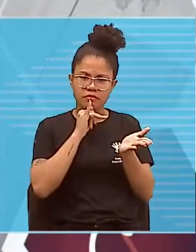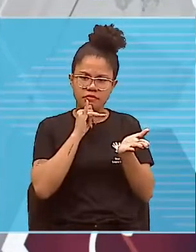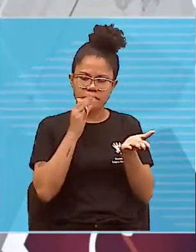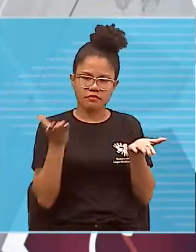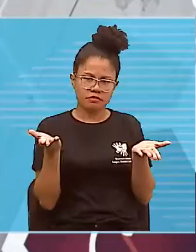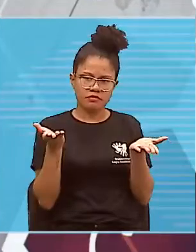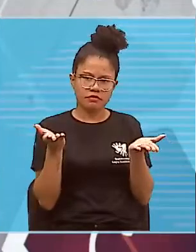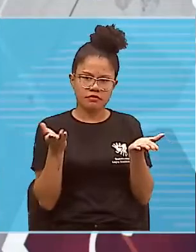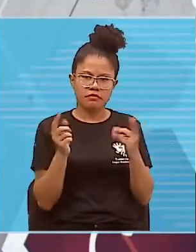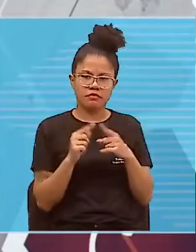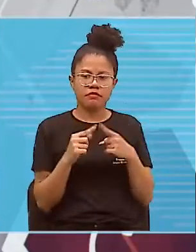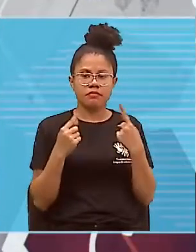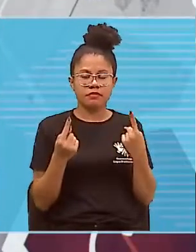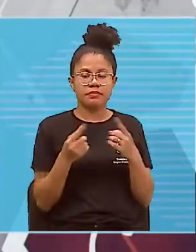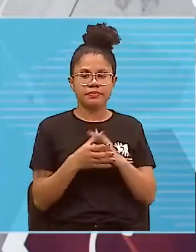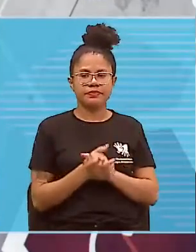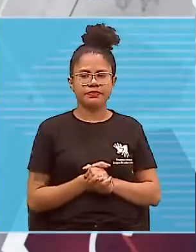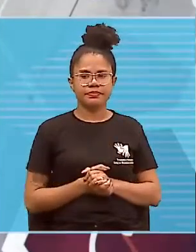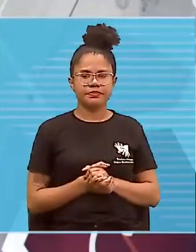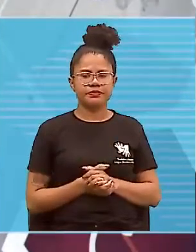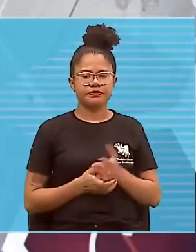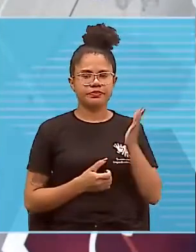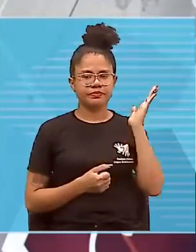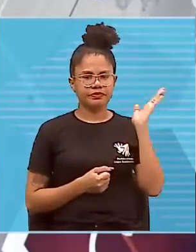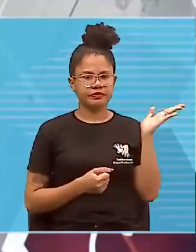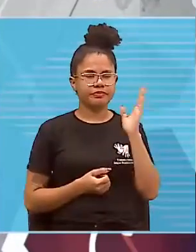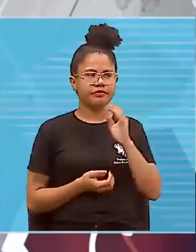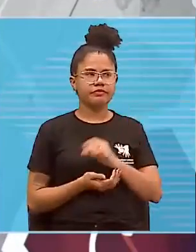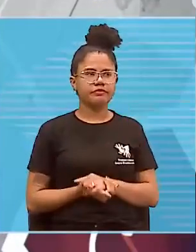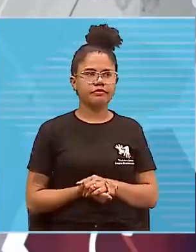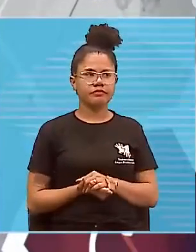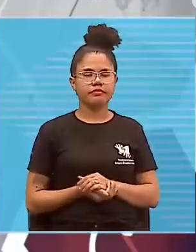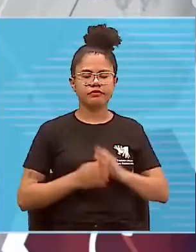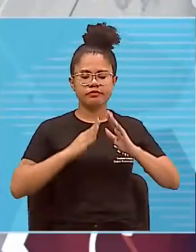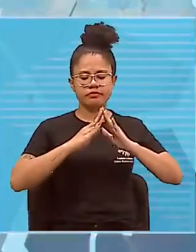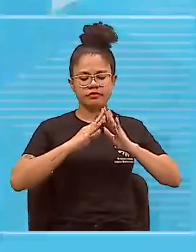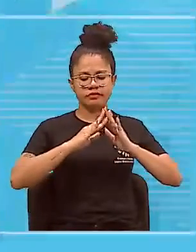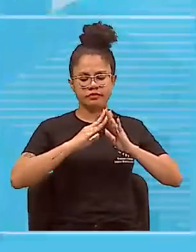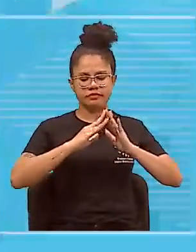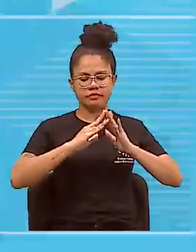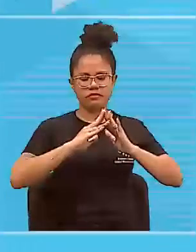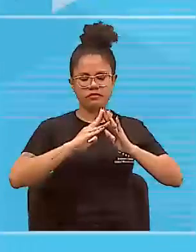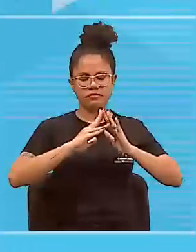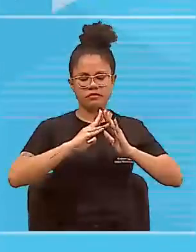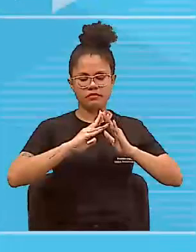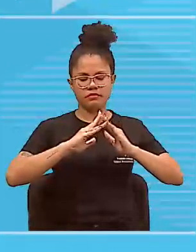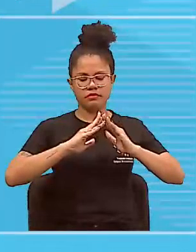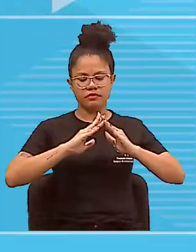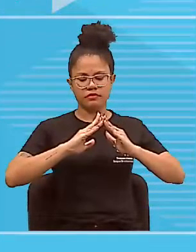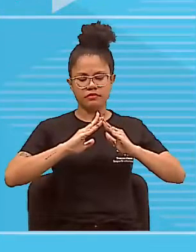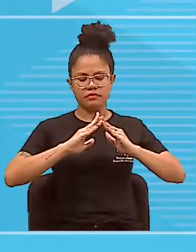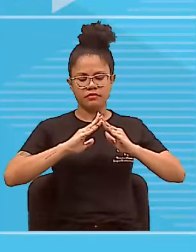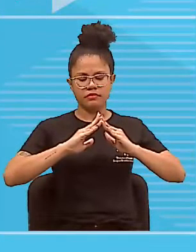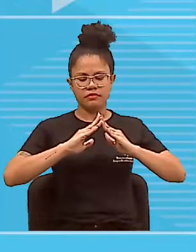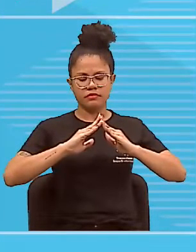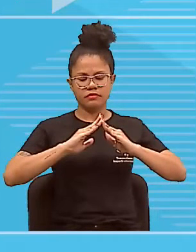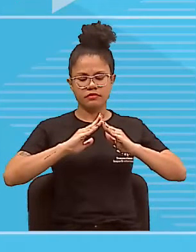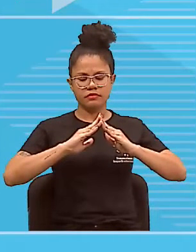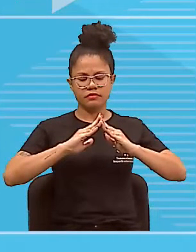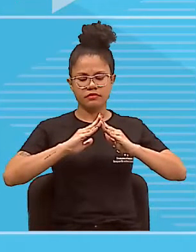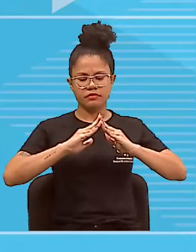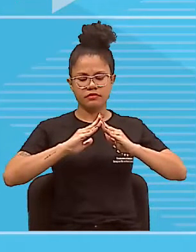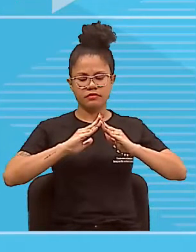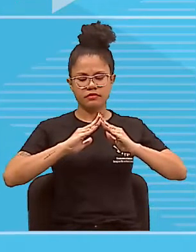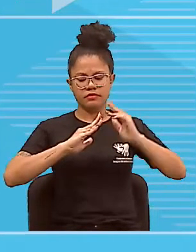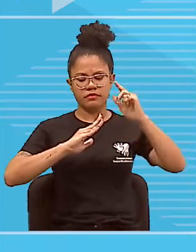porém essa capacidade de passar por um buraquinho é uma capacidade